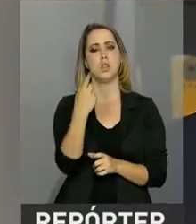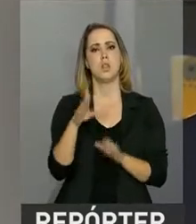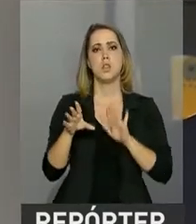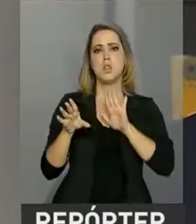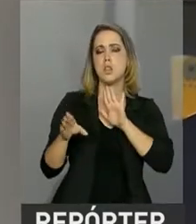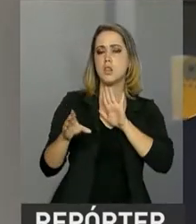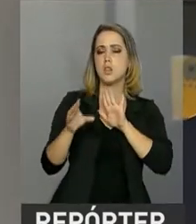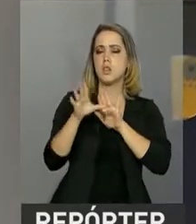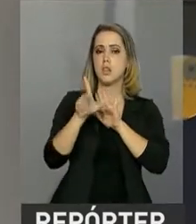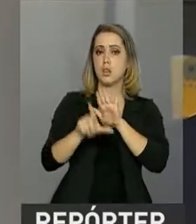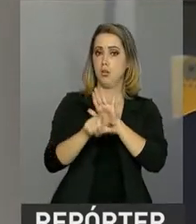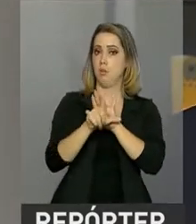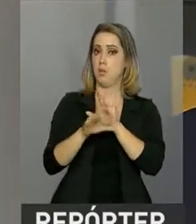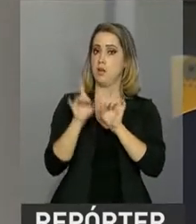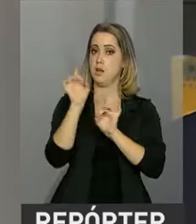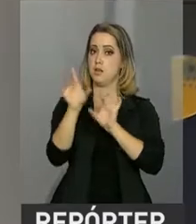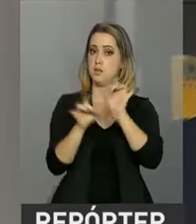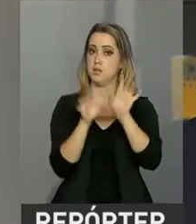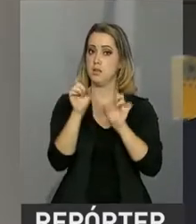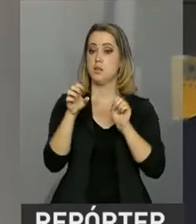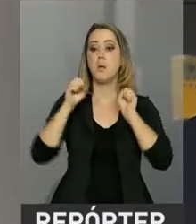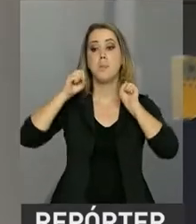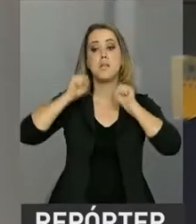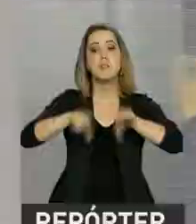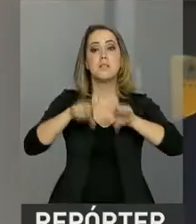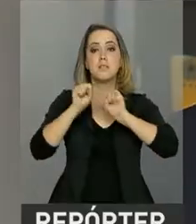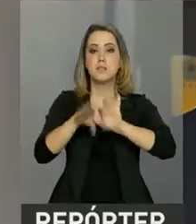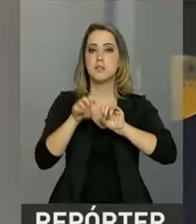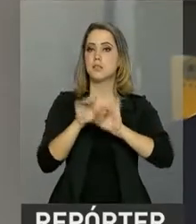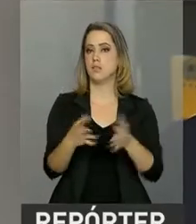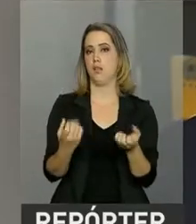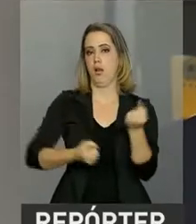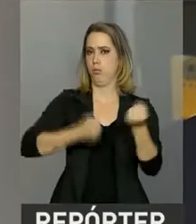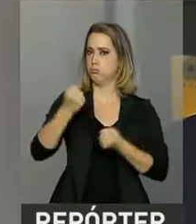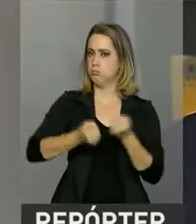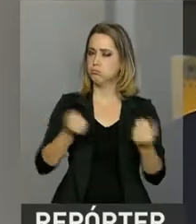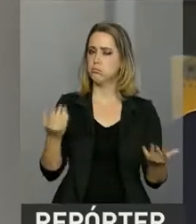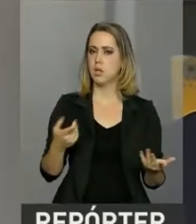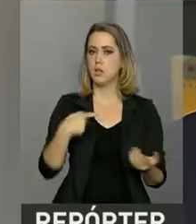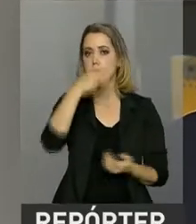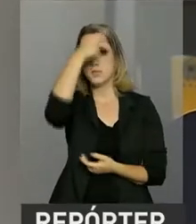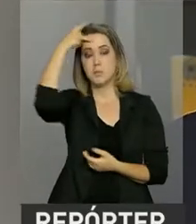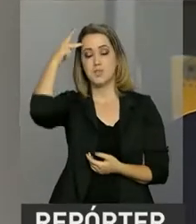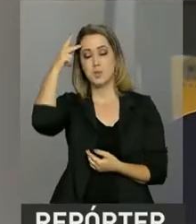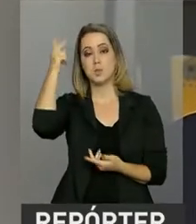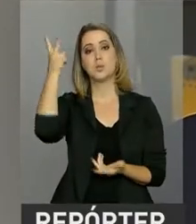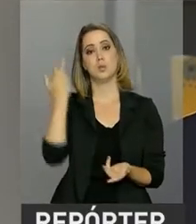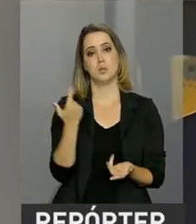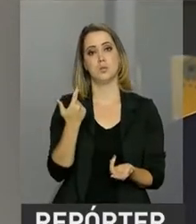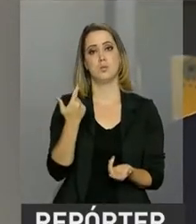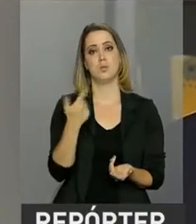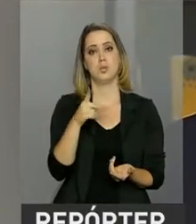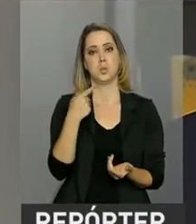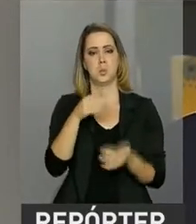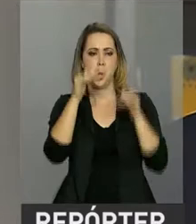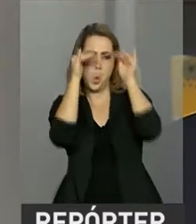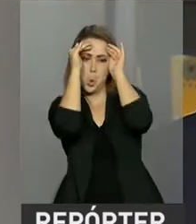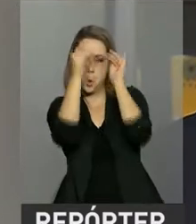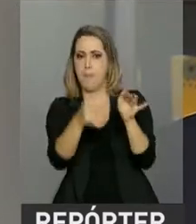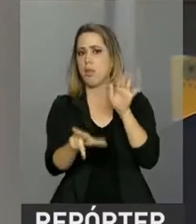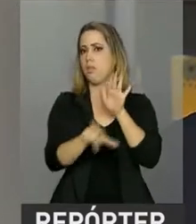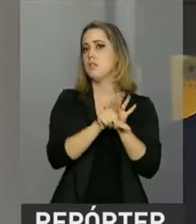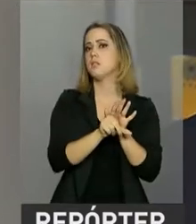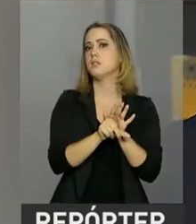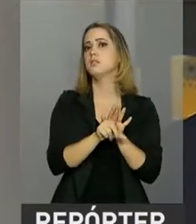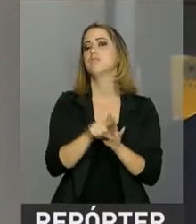destinado exclusivamente para educação para o trânsito e aqueles que deliberadamente decidem não cumprir o que prevê o